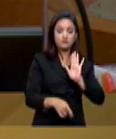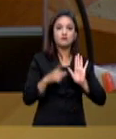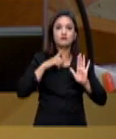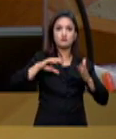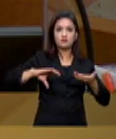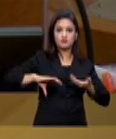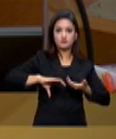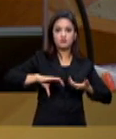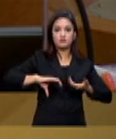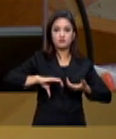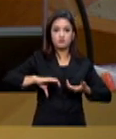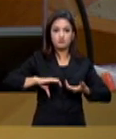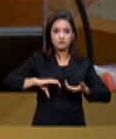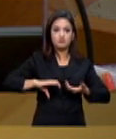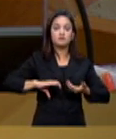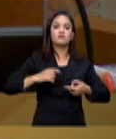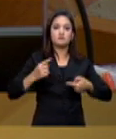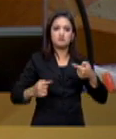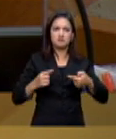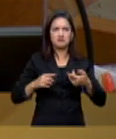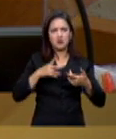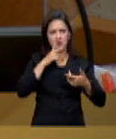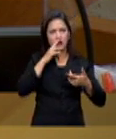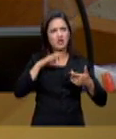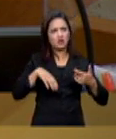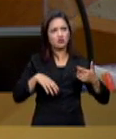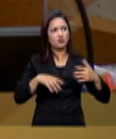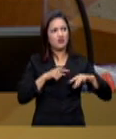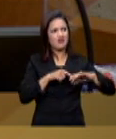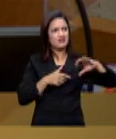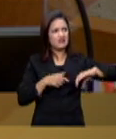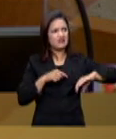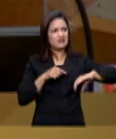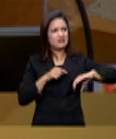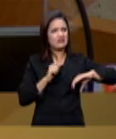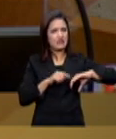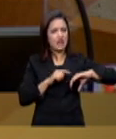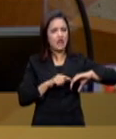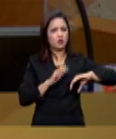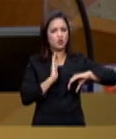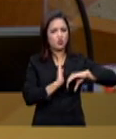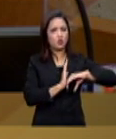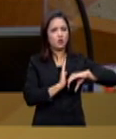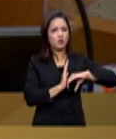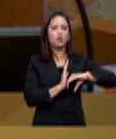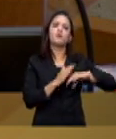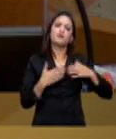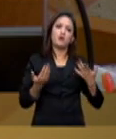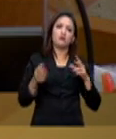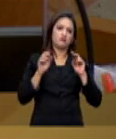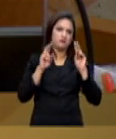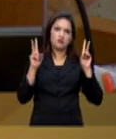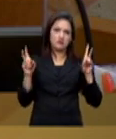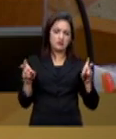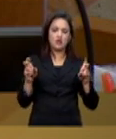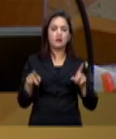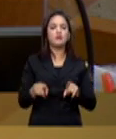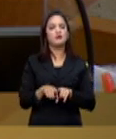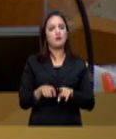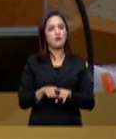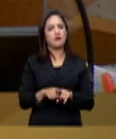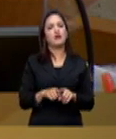no Congresso Nacional, acho que já no Senado, né? A propósito dessa temática. Seria digno